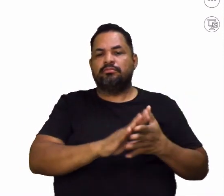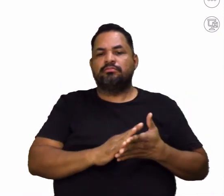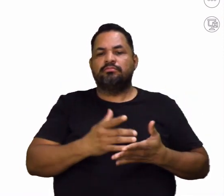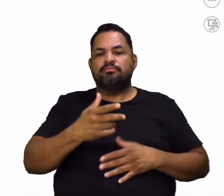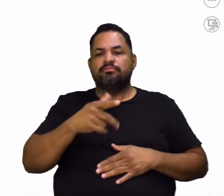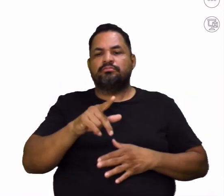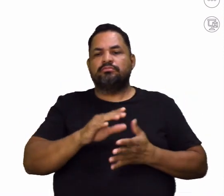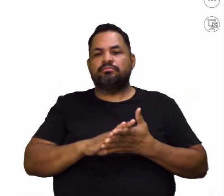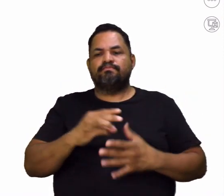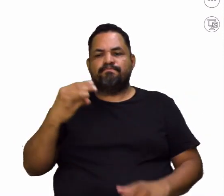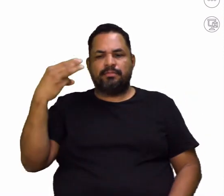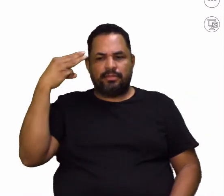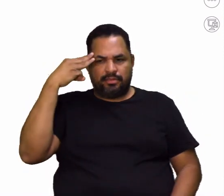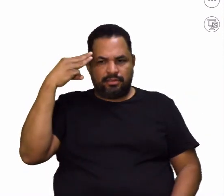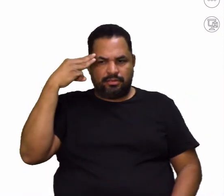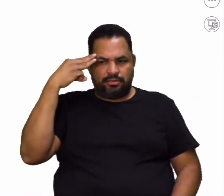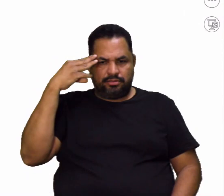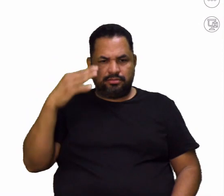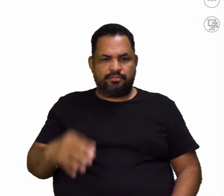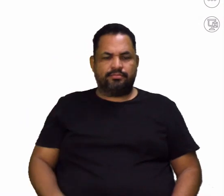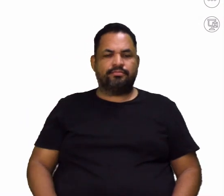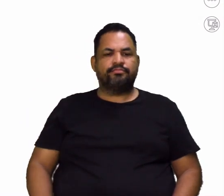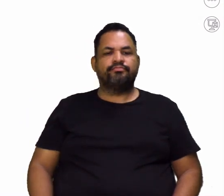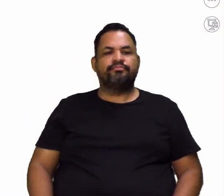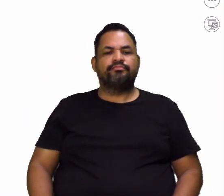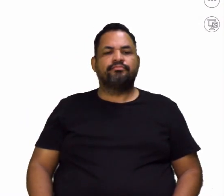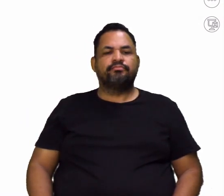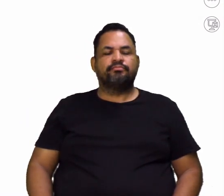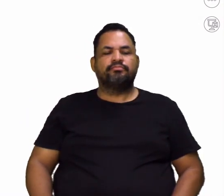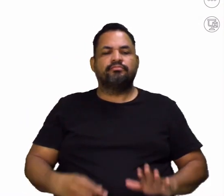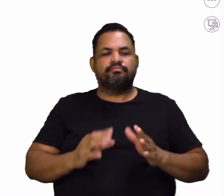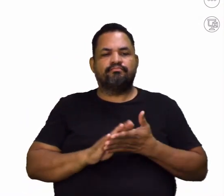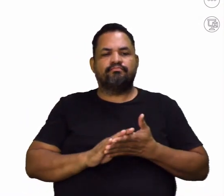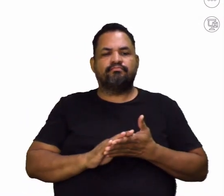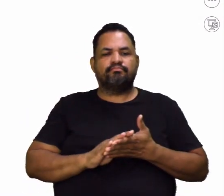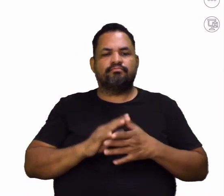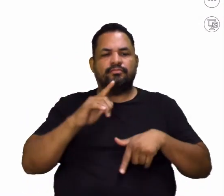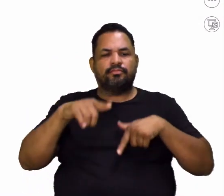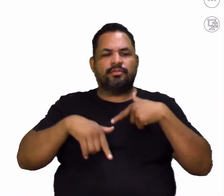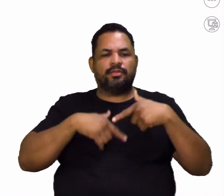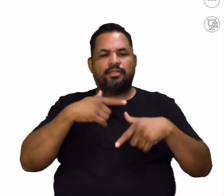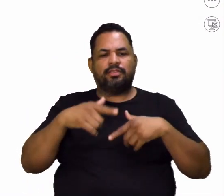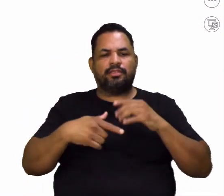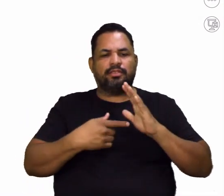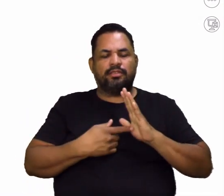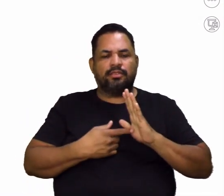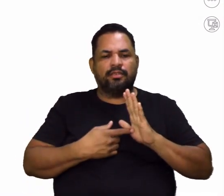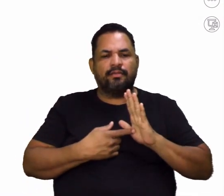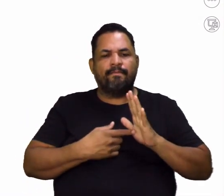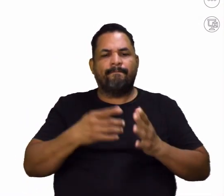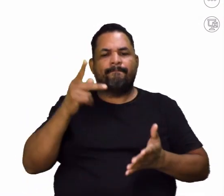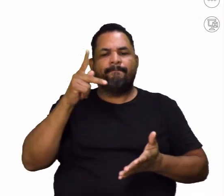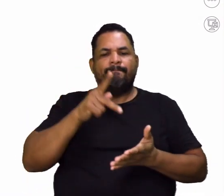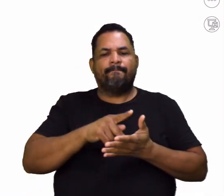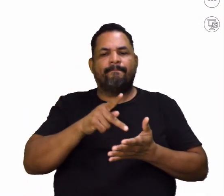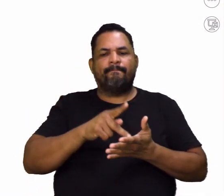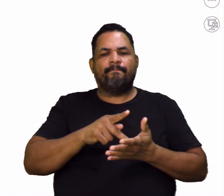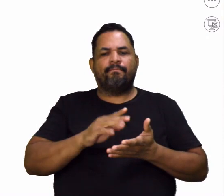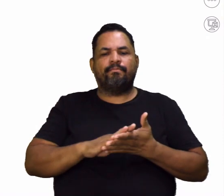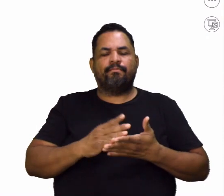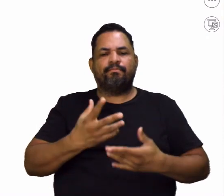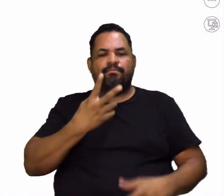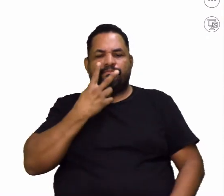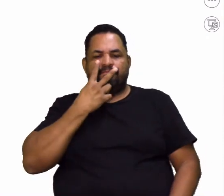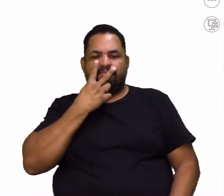a ser apenas um memorialista ou seja reproduzir a realidade